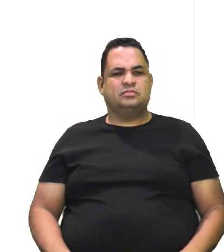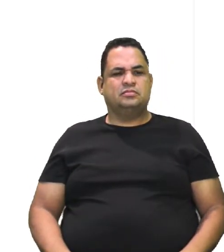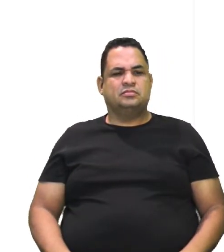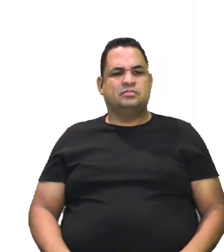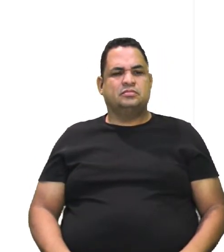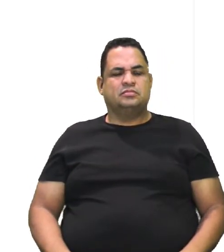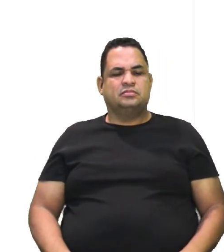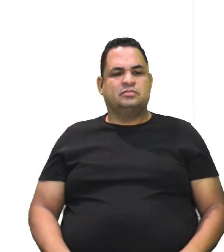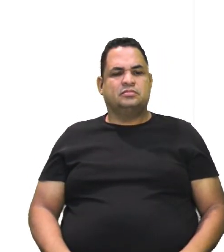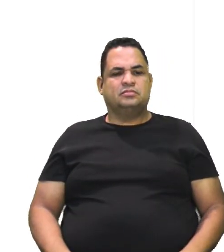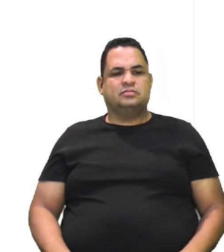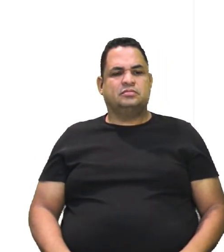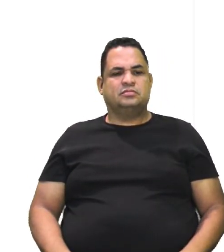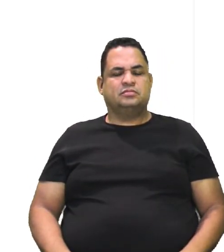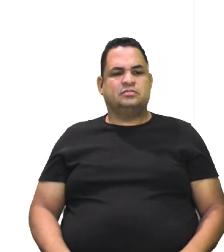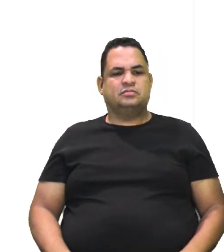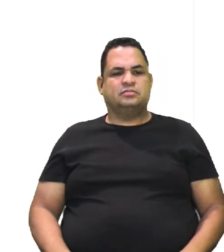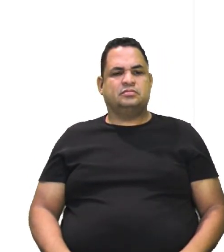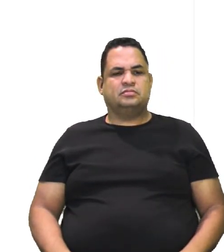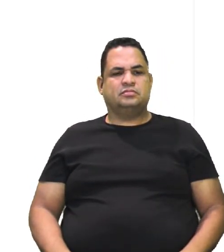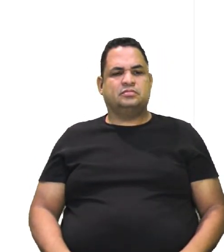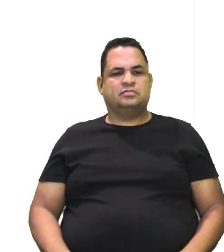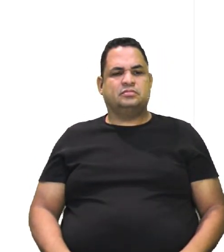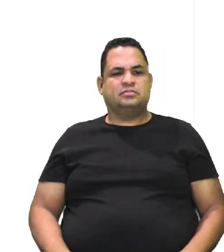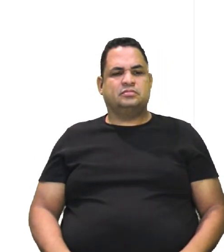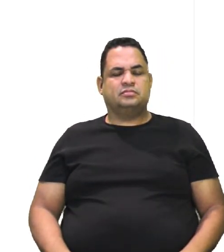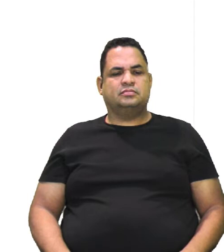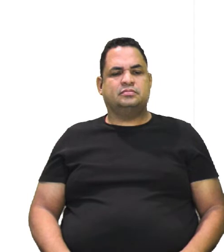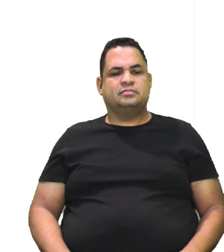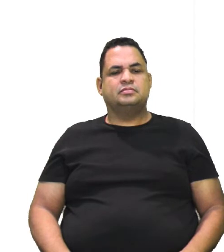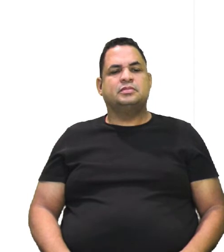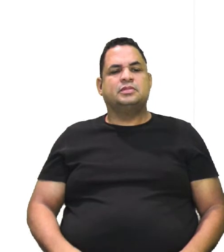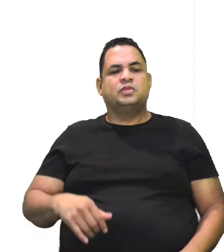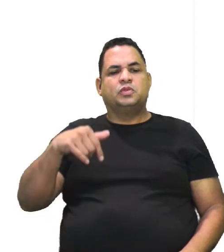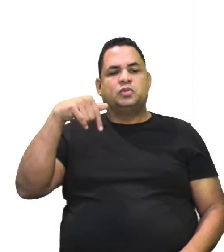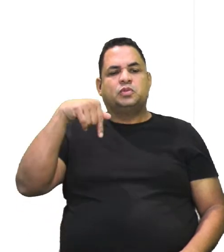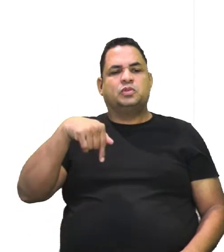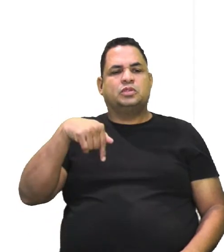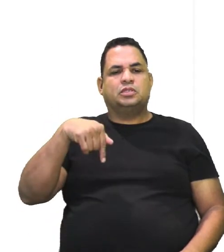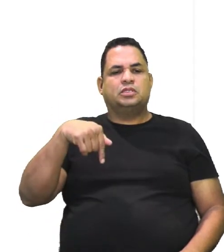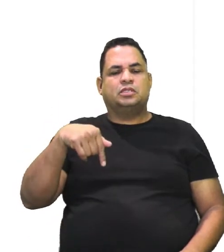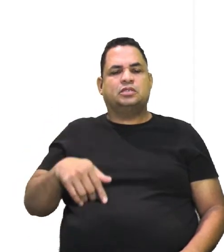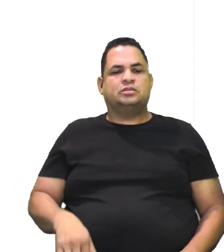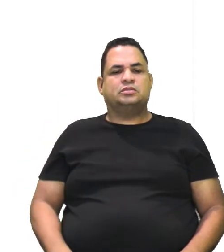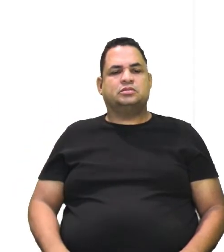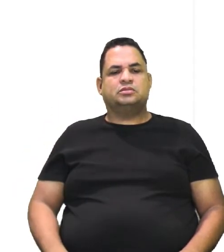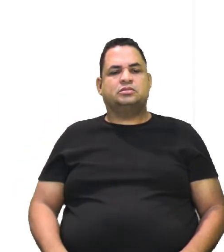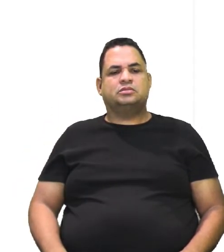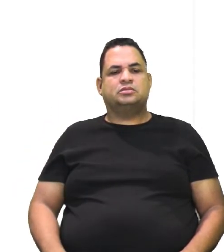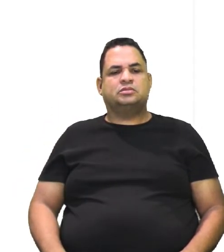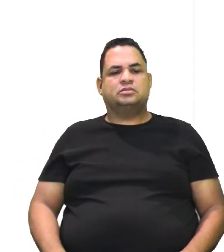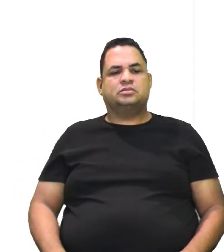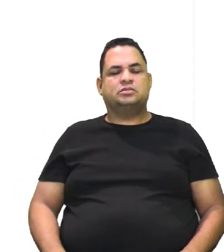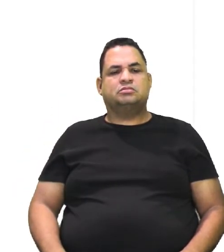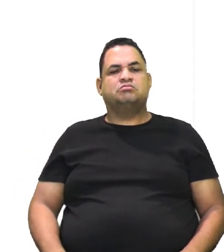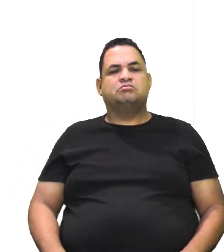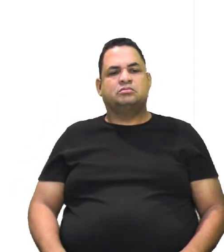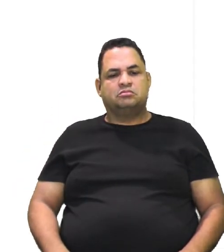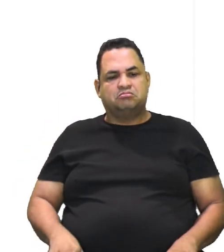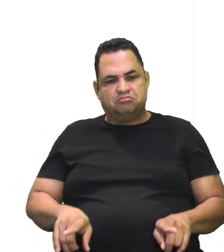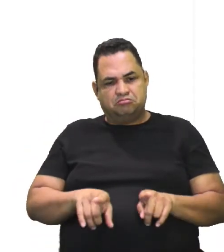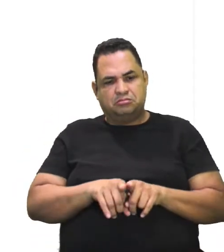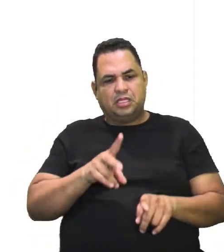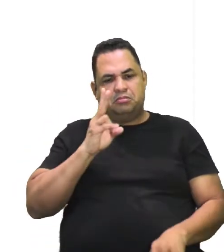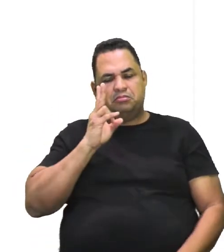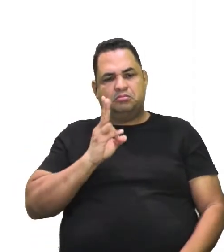nesse lugarzinho aqui, né? Esse é o meu Isso. ponto P. E o meu ponto Q também é 5 para X, também é 5 para